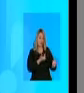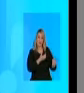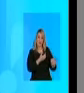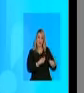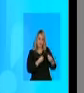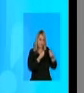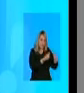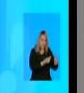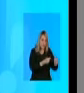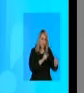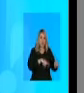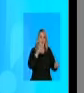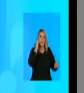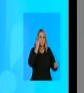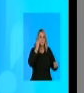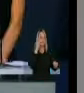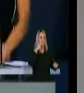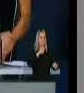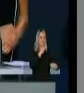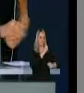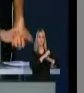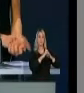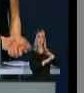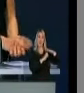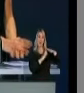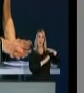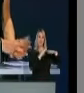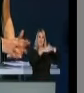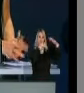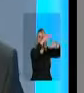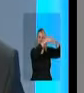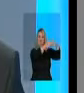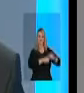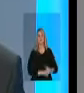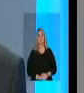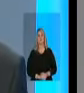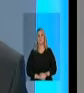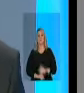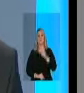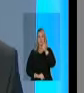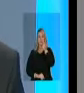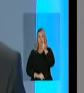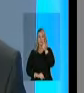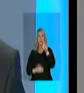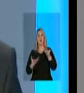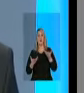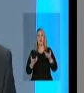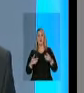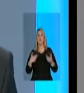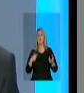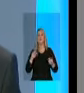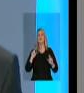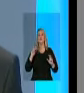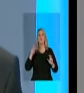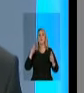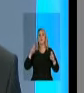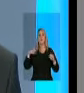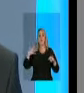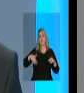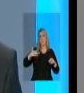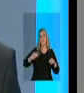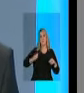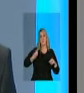ter renda e poder empreender. Gustavo, mais 15 segundos. Mas com relação ao custo de vida da cidade, o